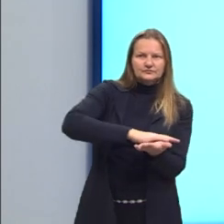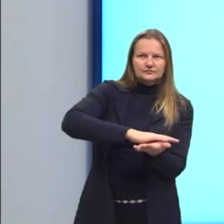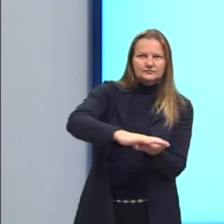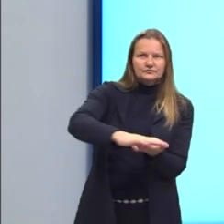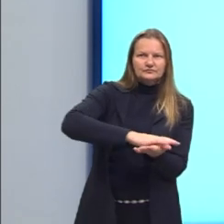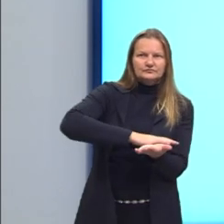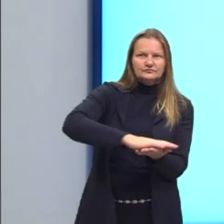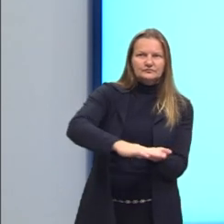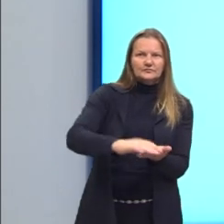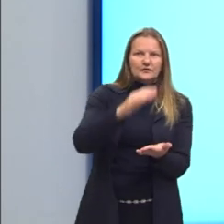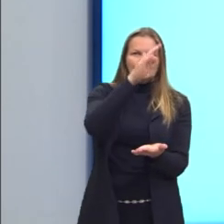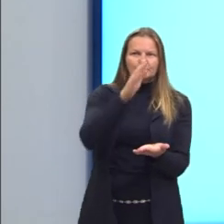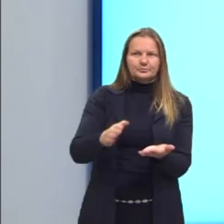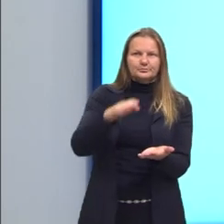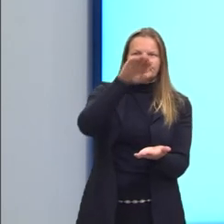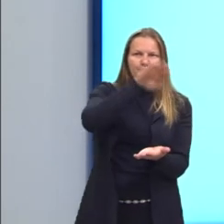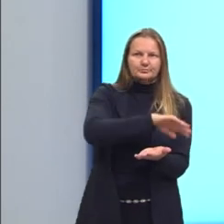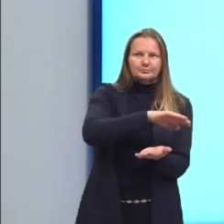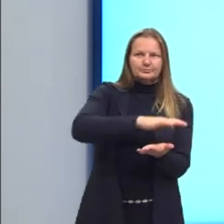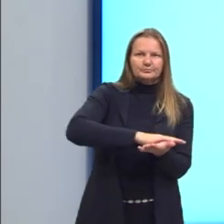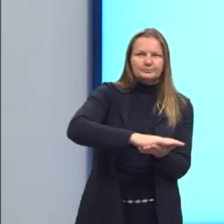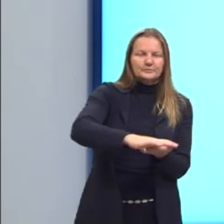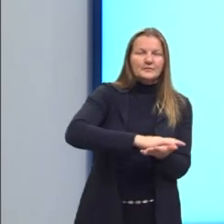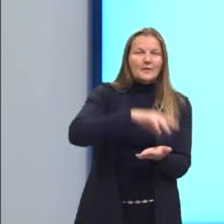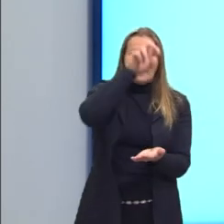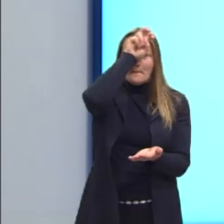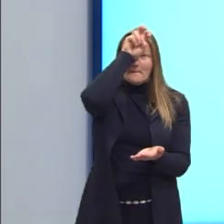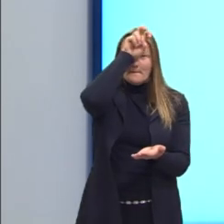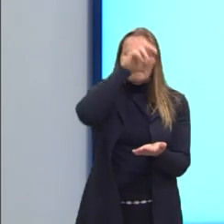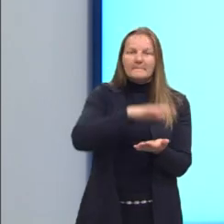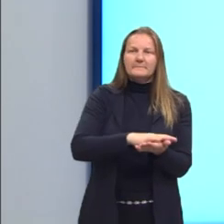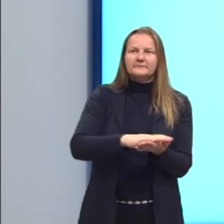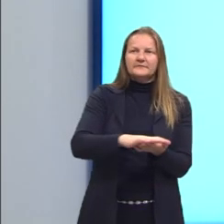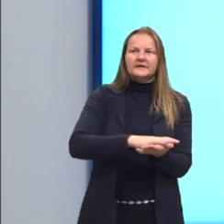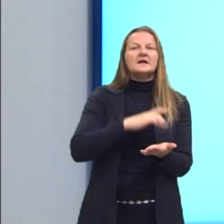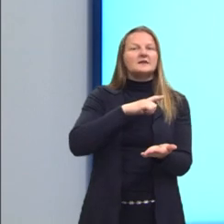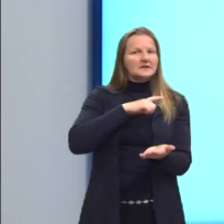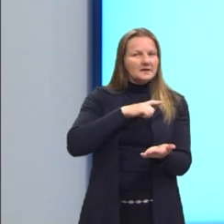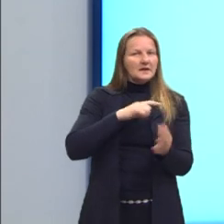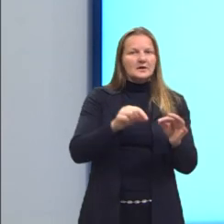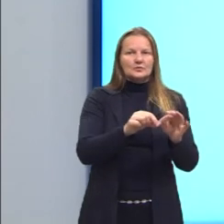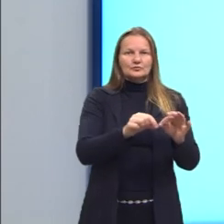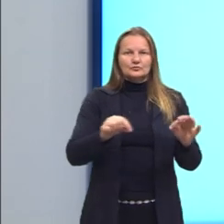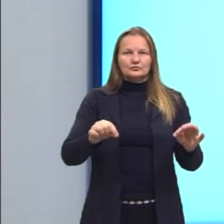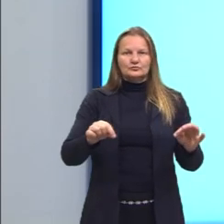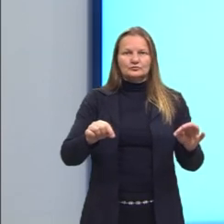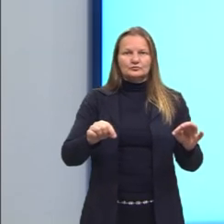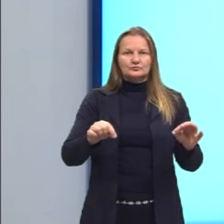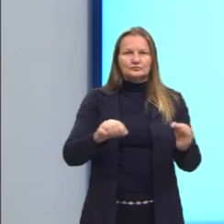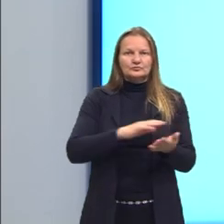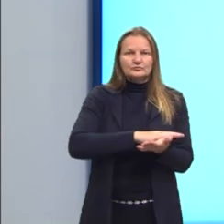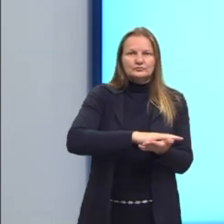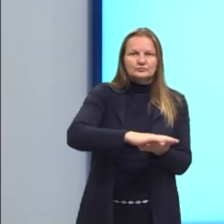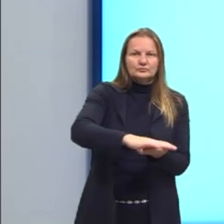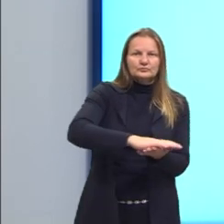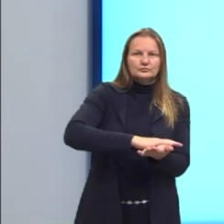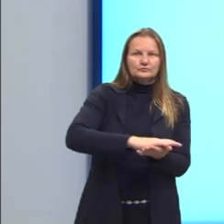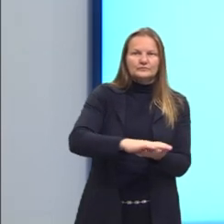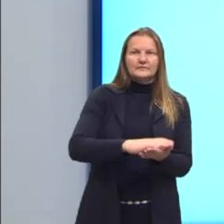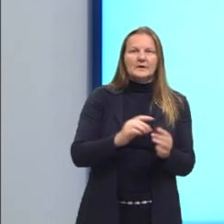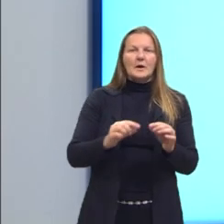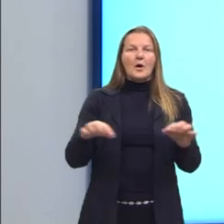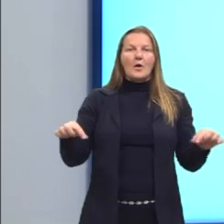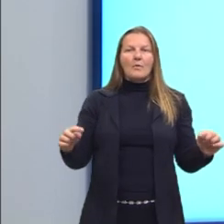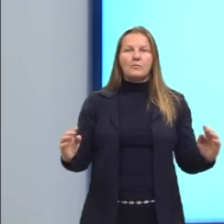plano ali no chão por exemplo das pirâmides do Egito que tem essa base quadrangular e nós temos um ponto